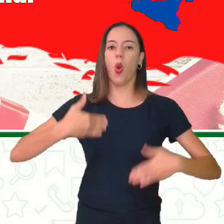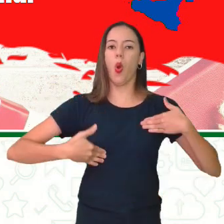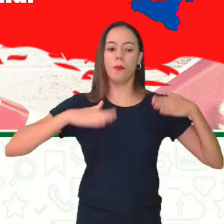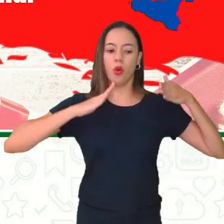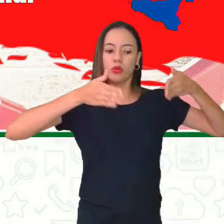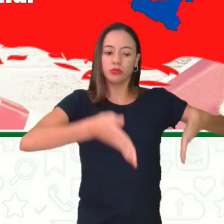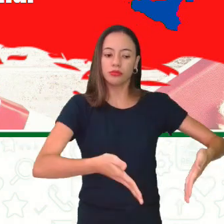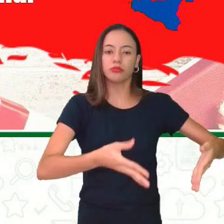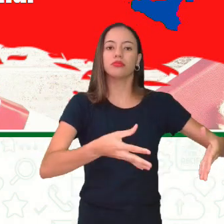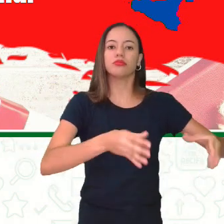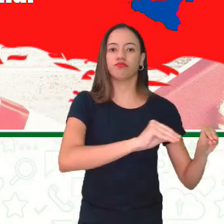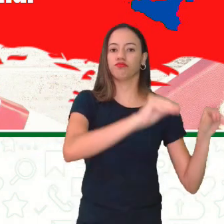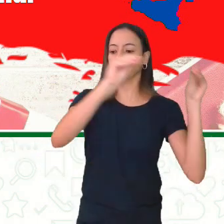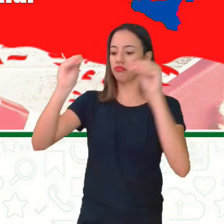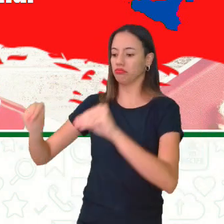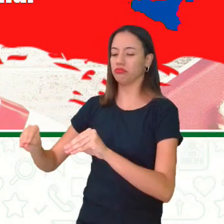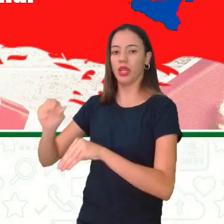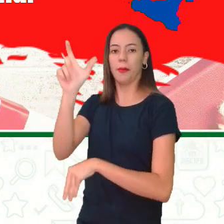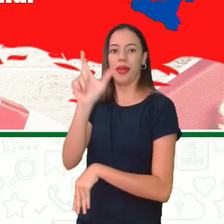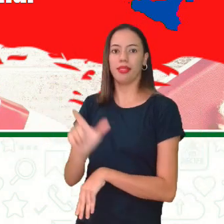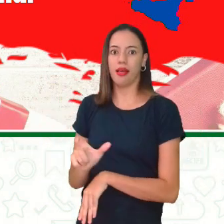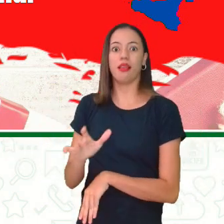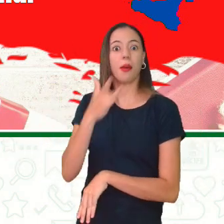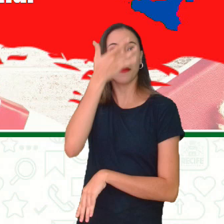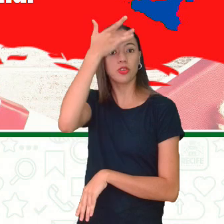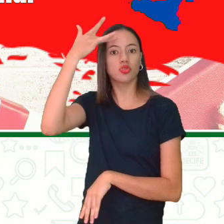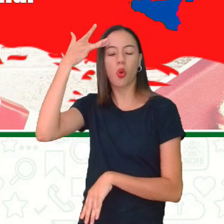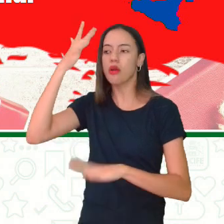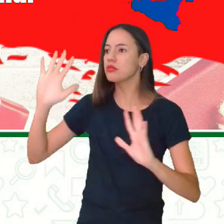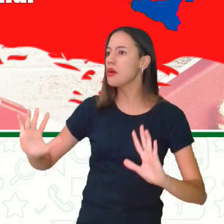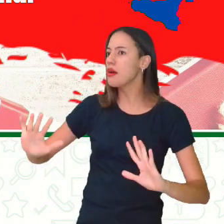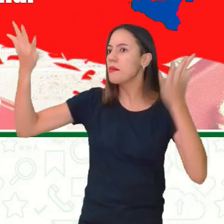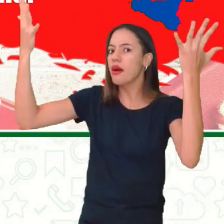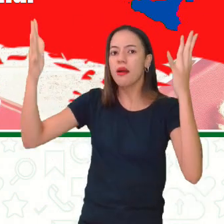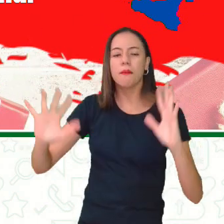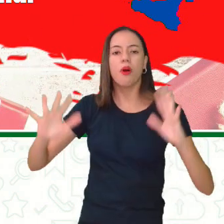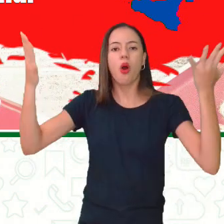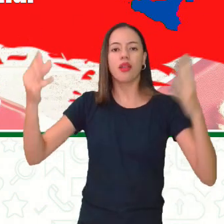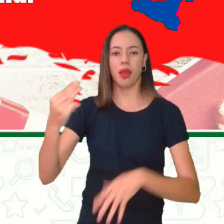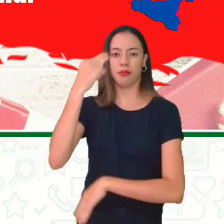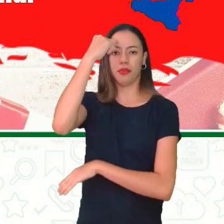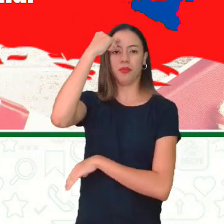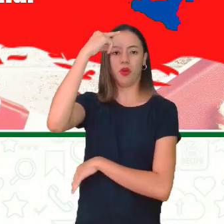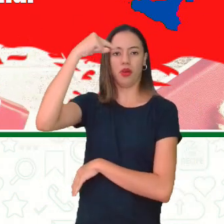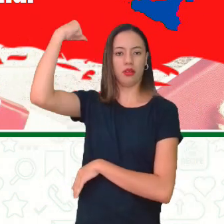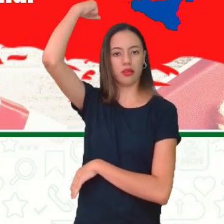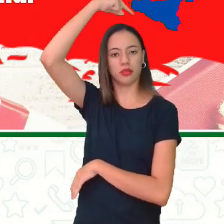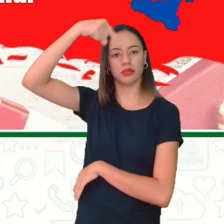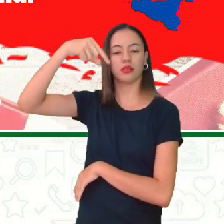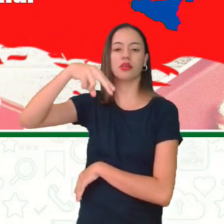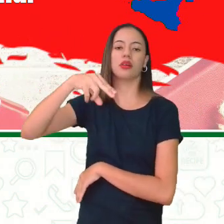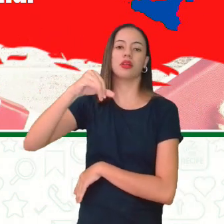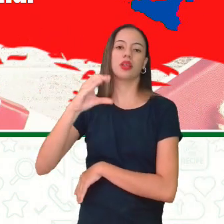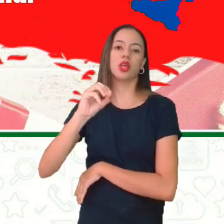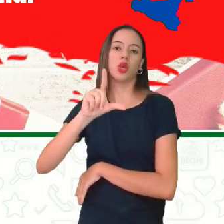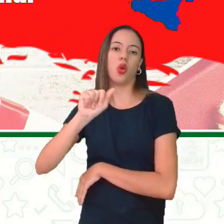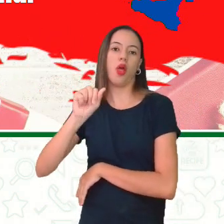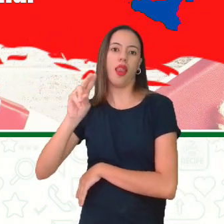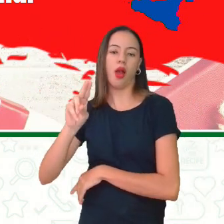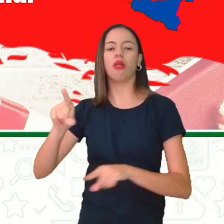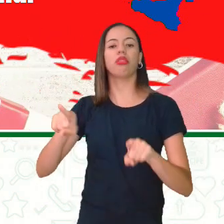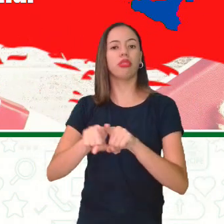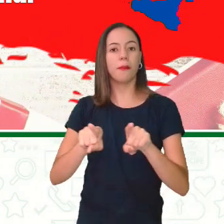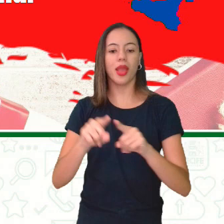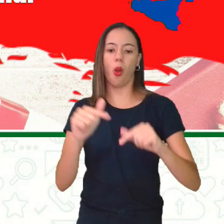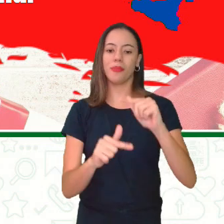a celebrar ainda mais a memória, né, do São Nicolau e as suas relíquias, ou seja, os seus